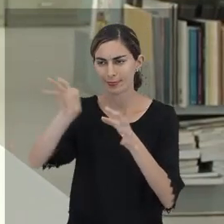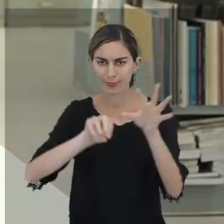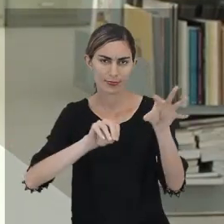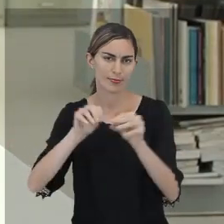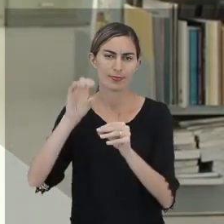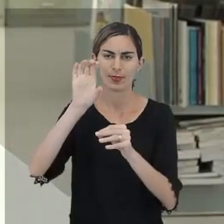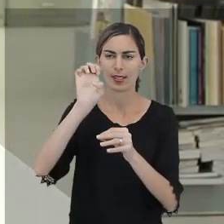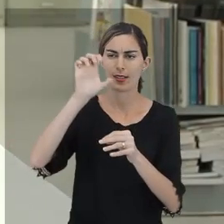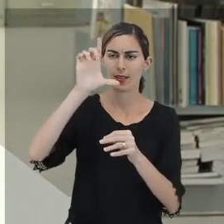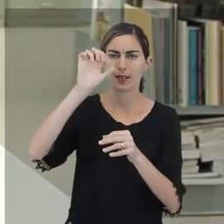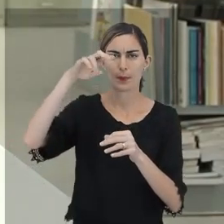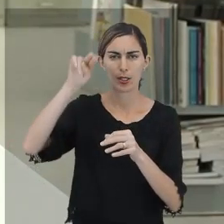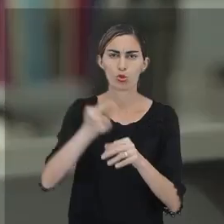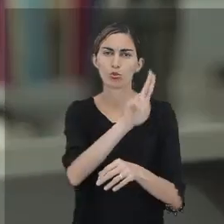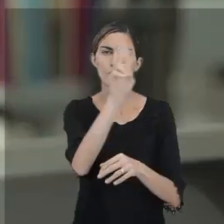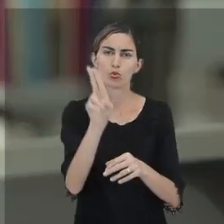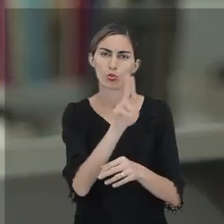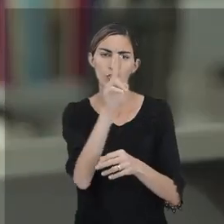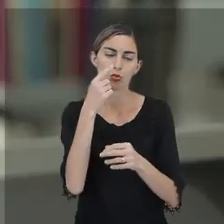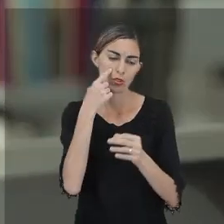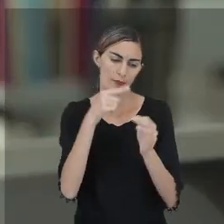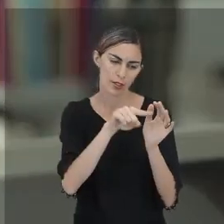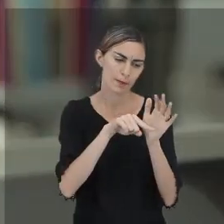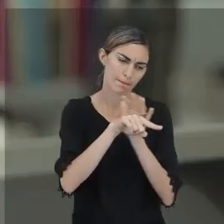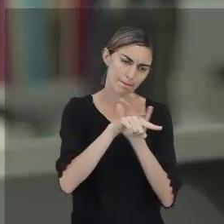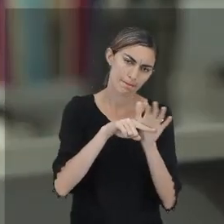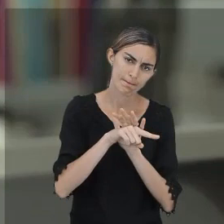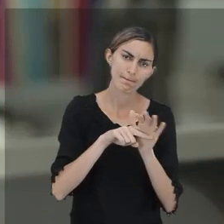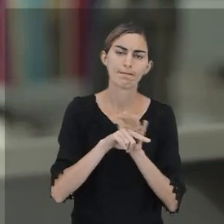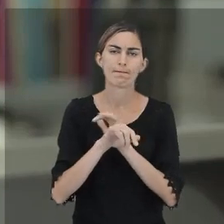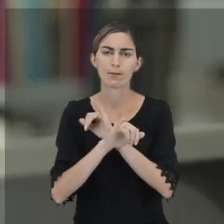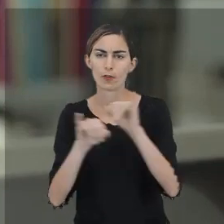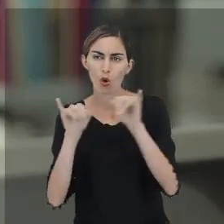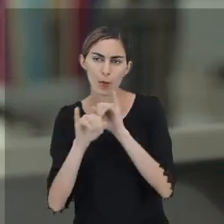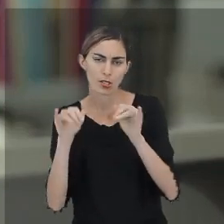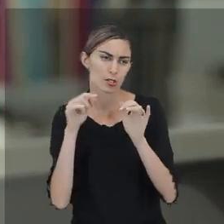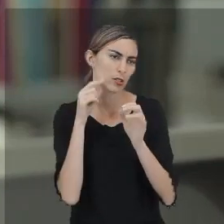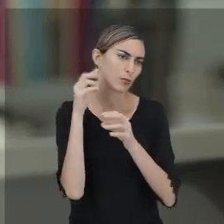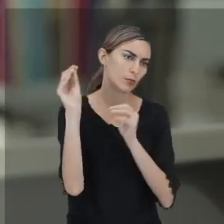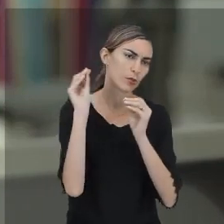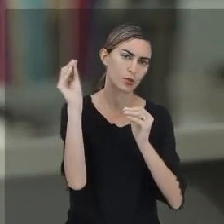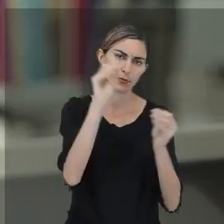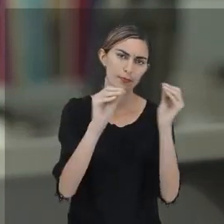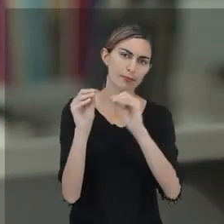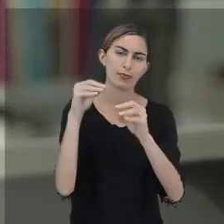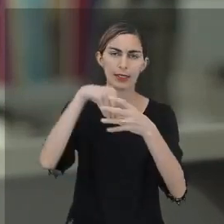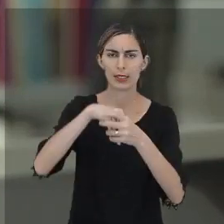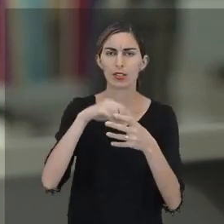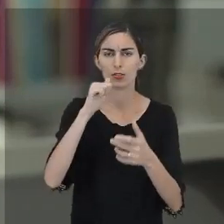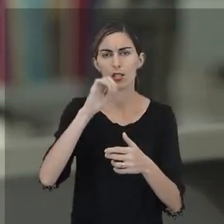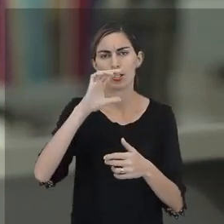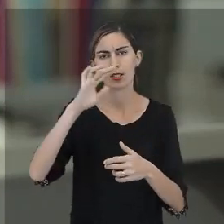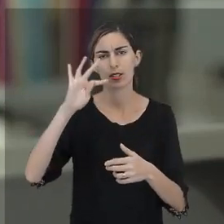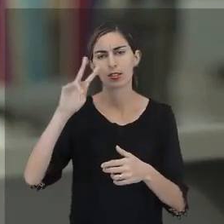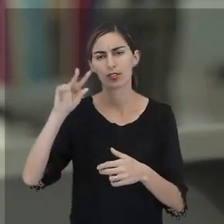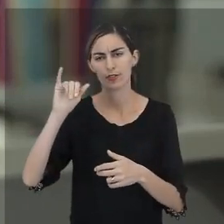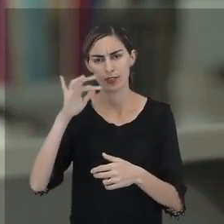e você pode fazer uso dele para ver se está chocado com a informação foi inserida dentro da sua arquitetura